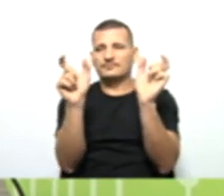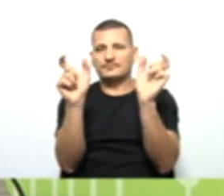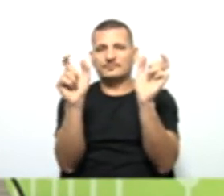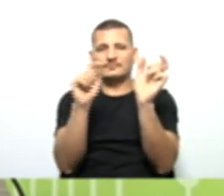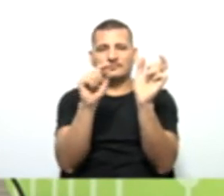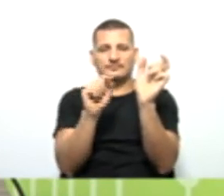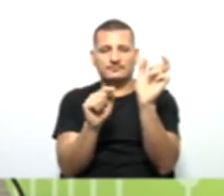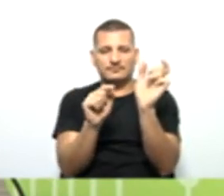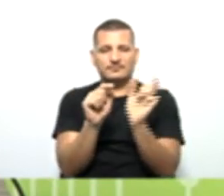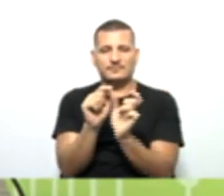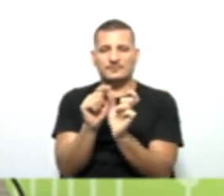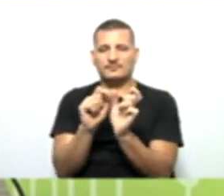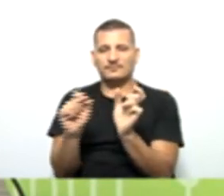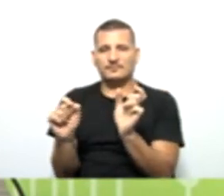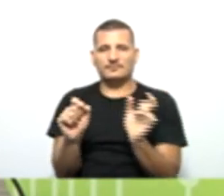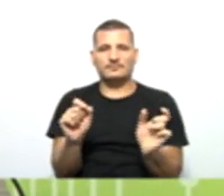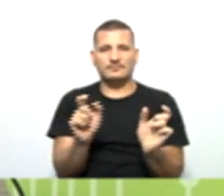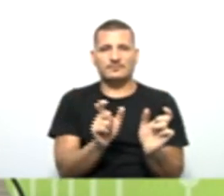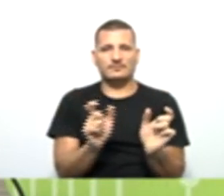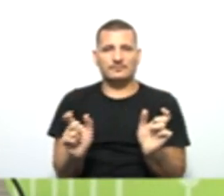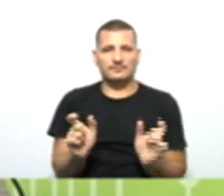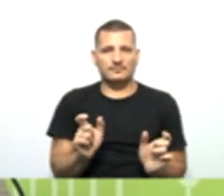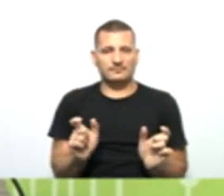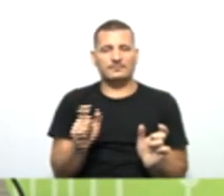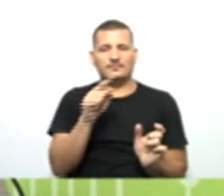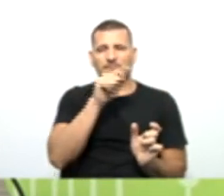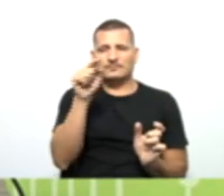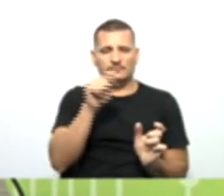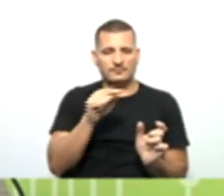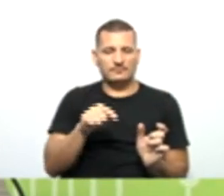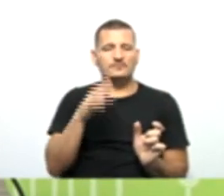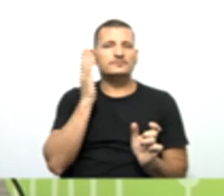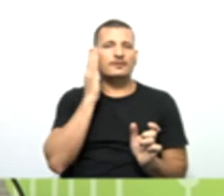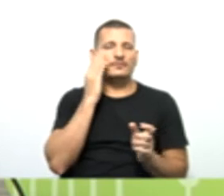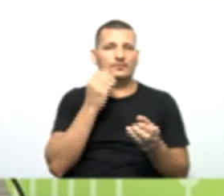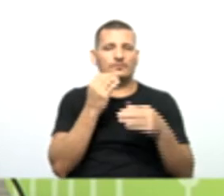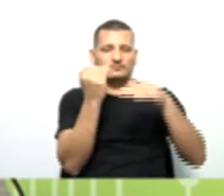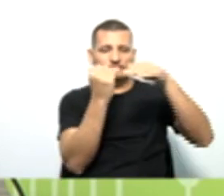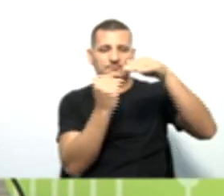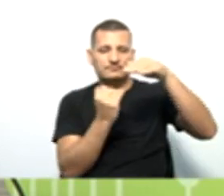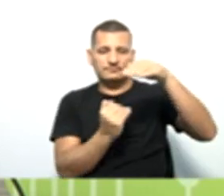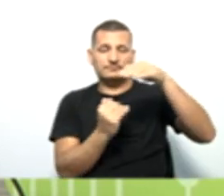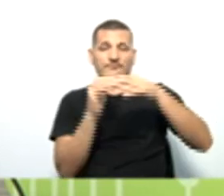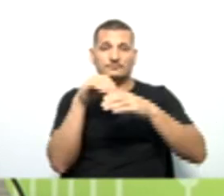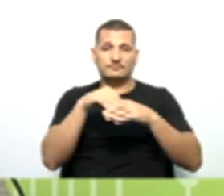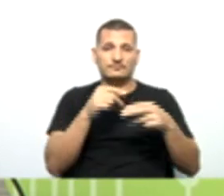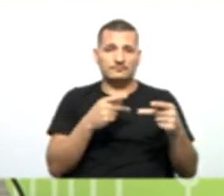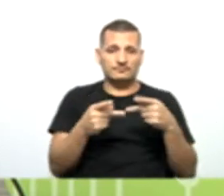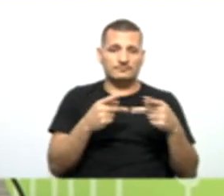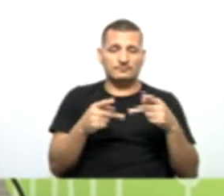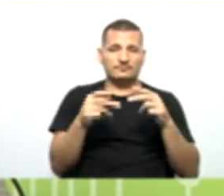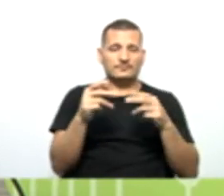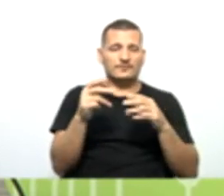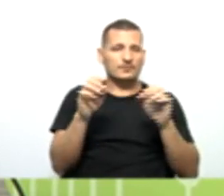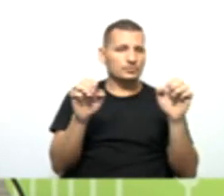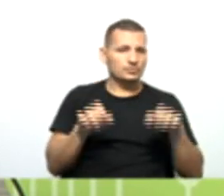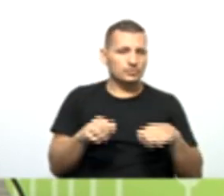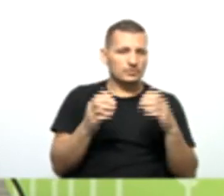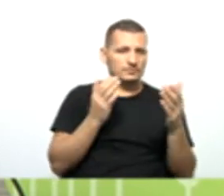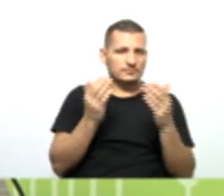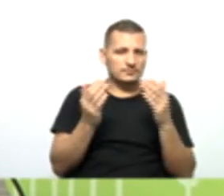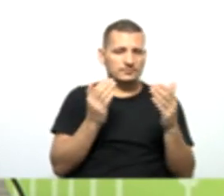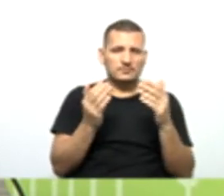feito um organograma para poder identificar como que funciona essa hierarquia. Dentro do projeto, a estrutura analítica é como se fosse